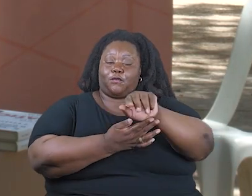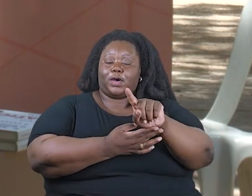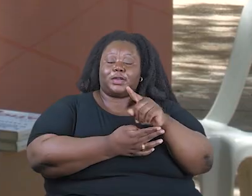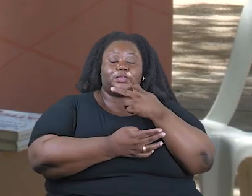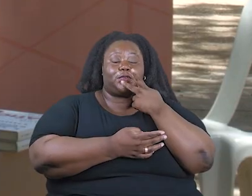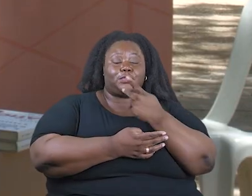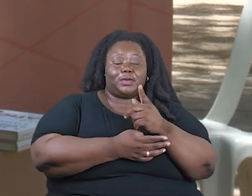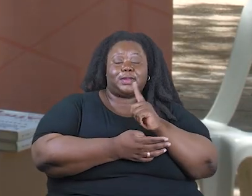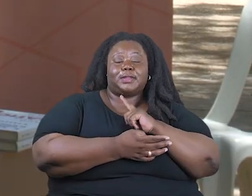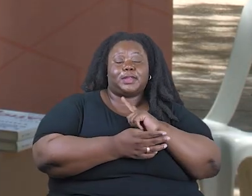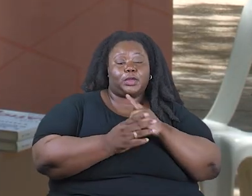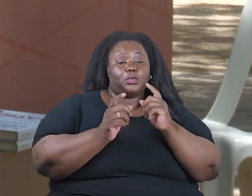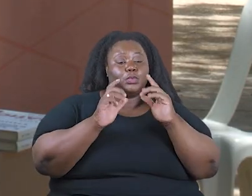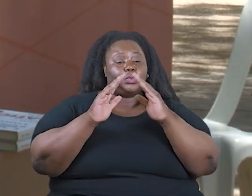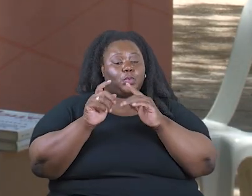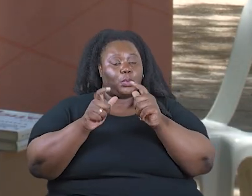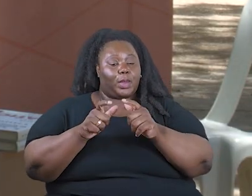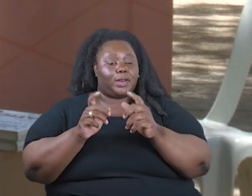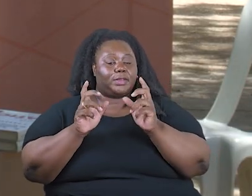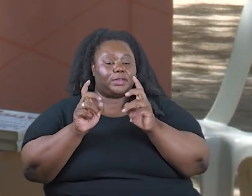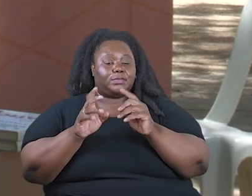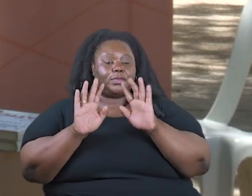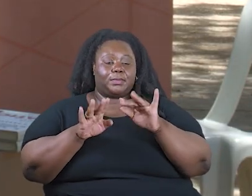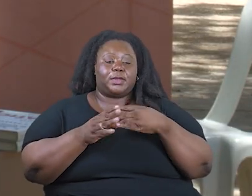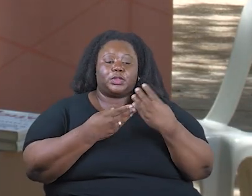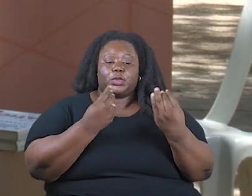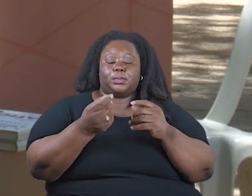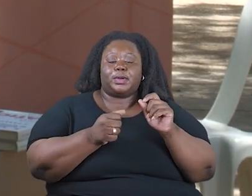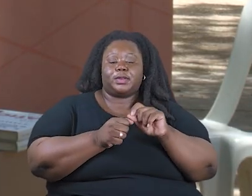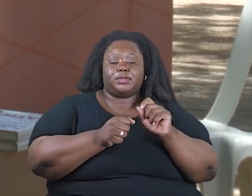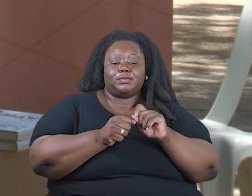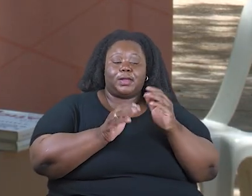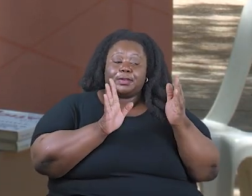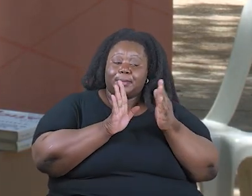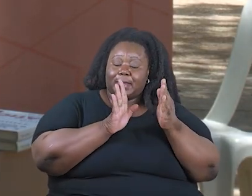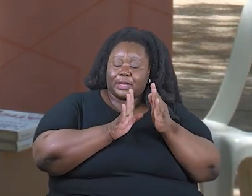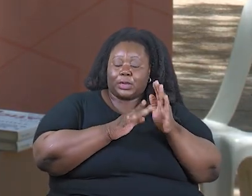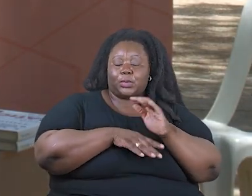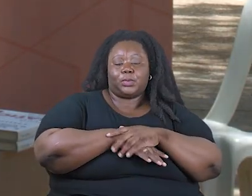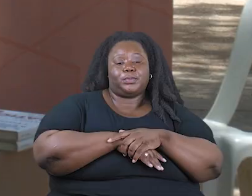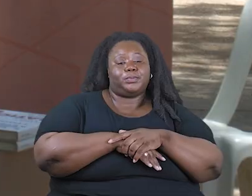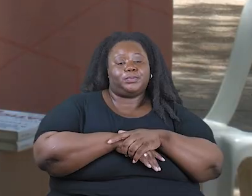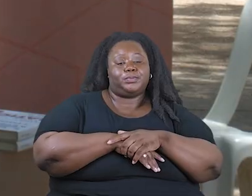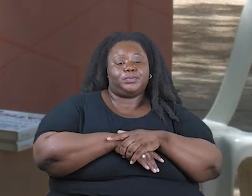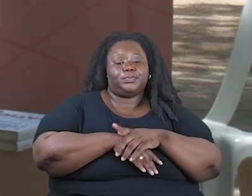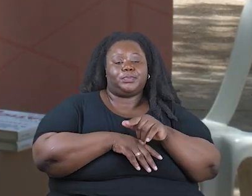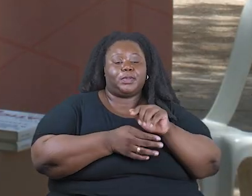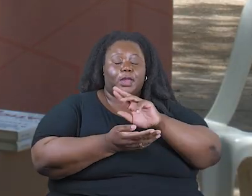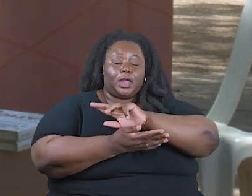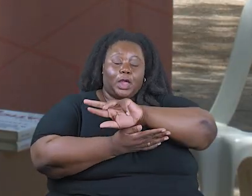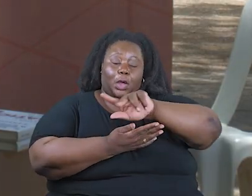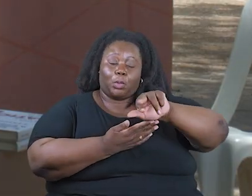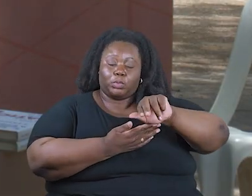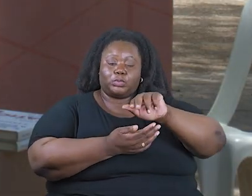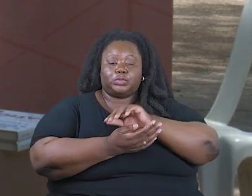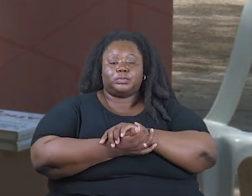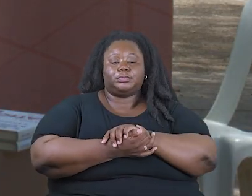falei, tem essas galerias que vendem, mas também, como eles fazem as edições menores, é um múltiplo, mas